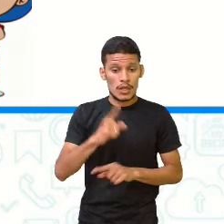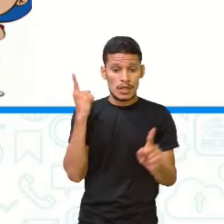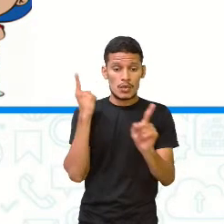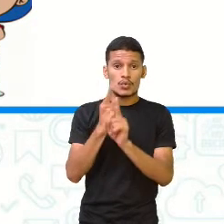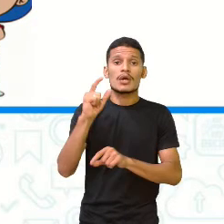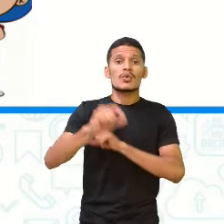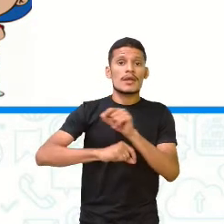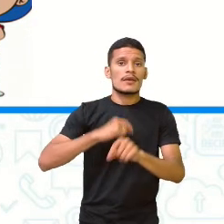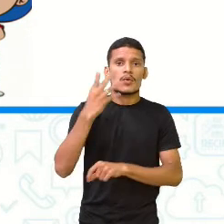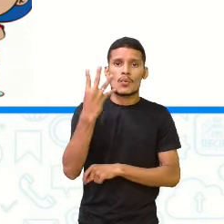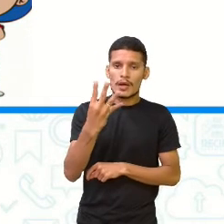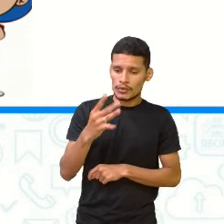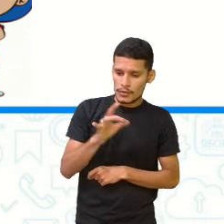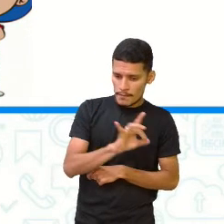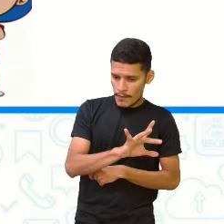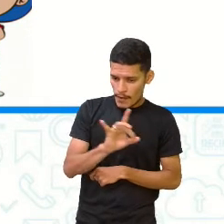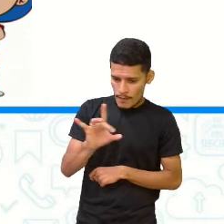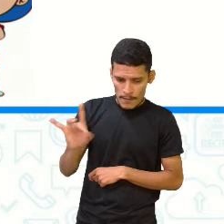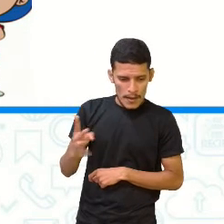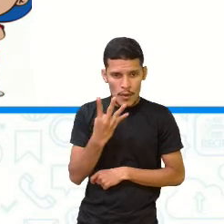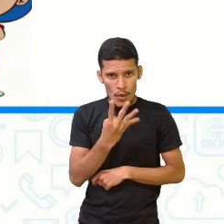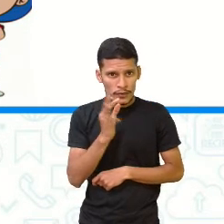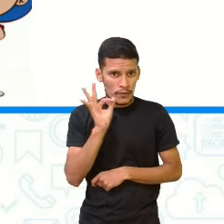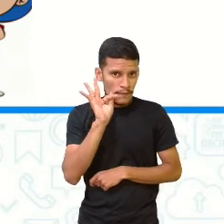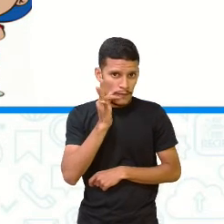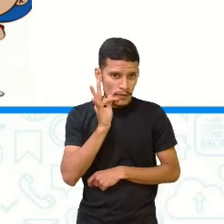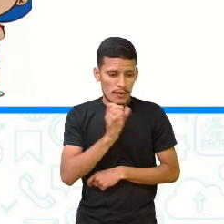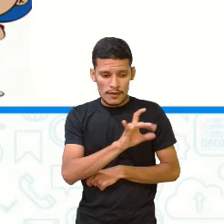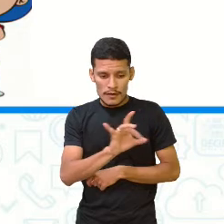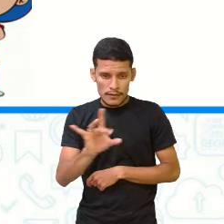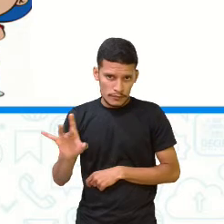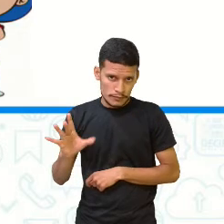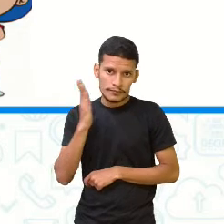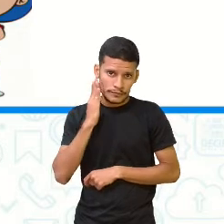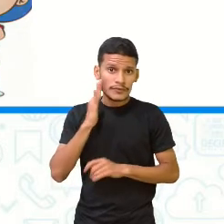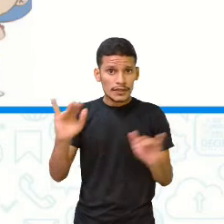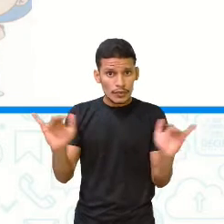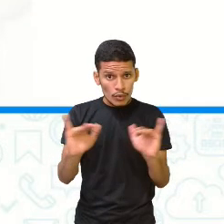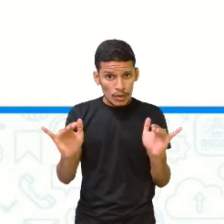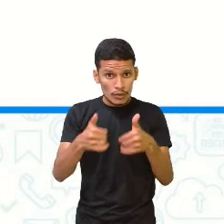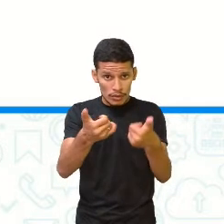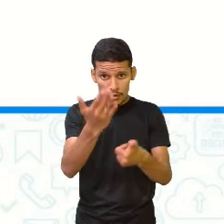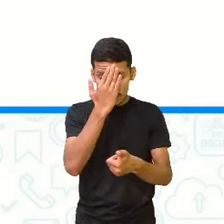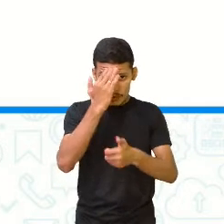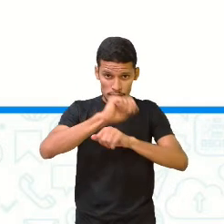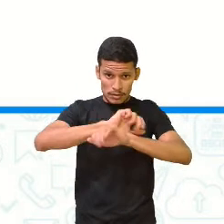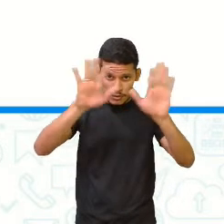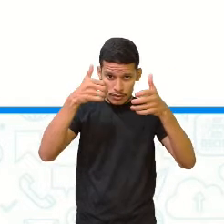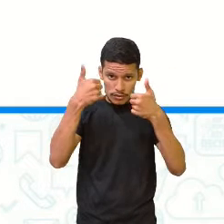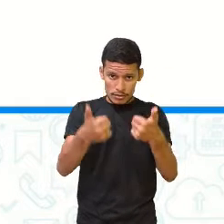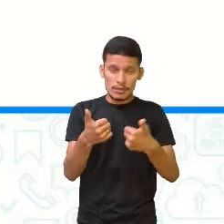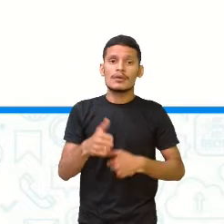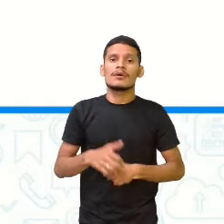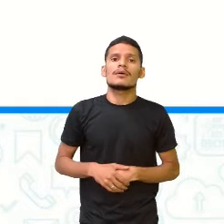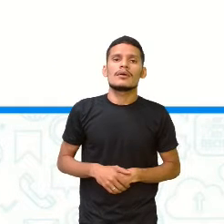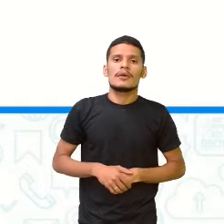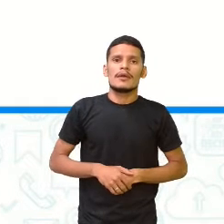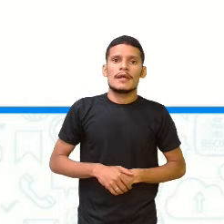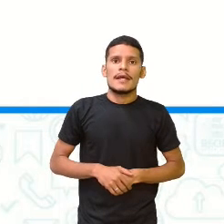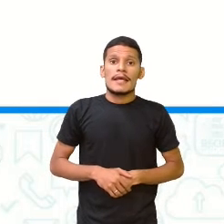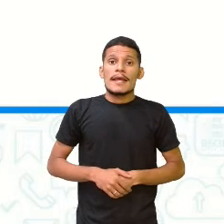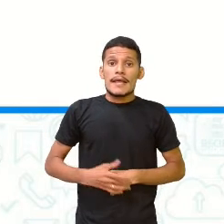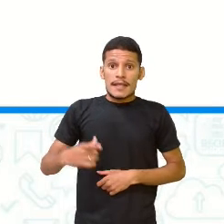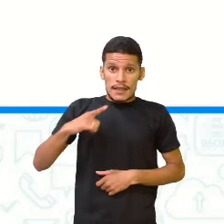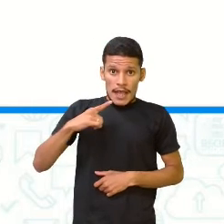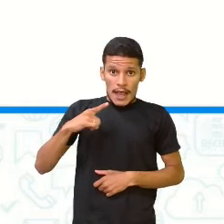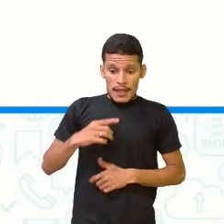encontrar 4 frutas. Beleza? Tudo tranquilo até aí? Vamos seguindo.